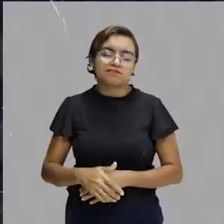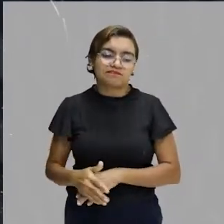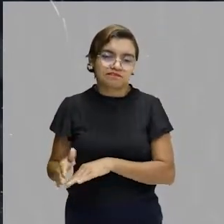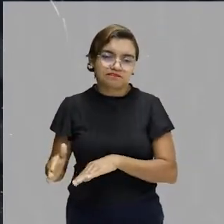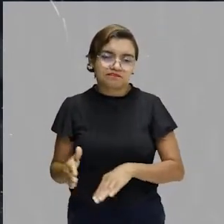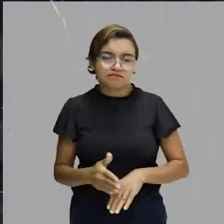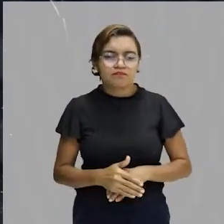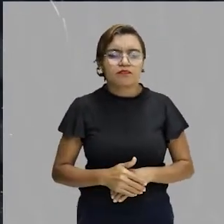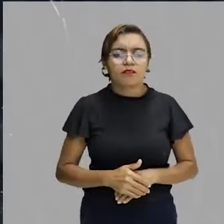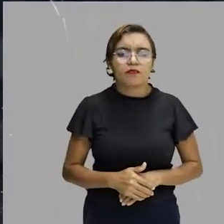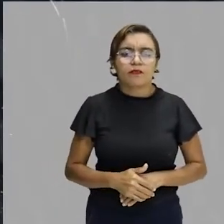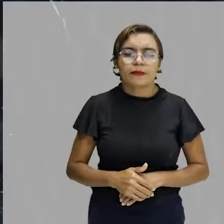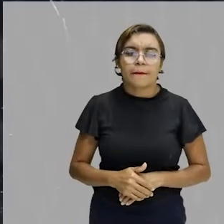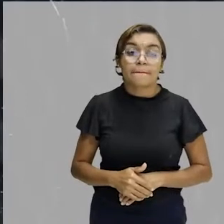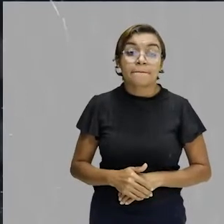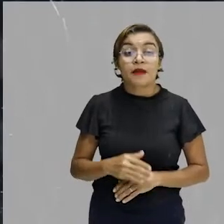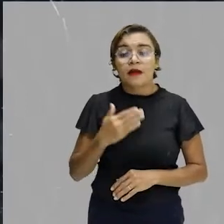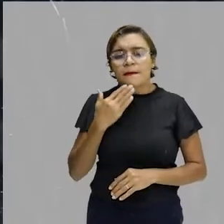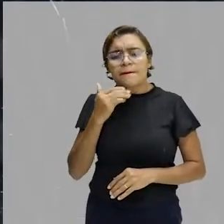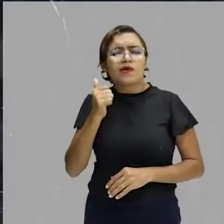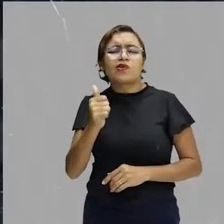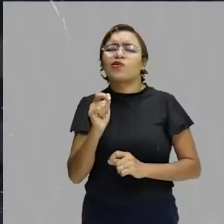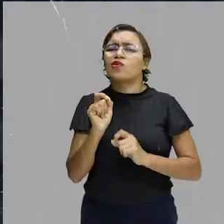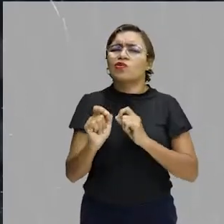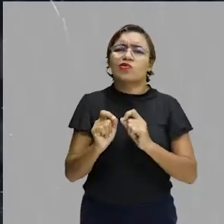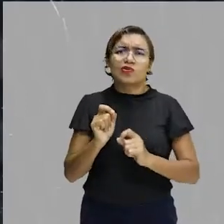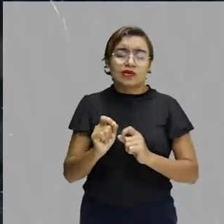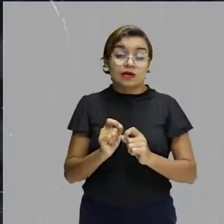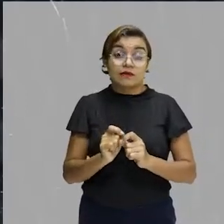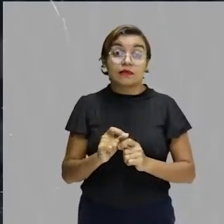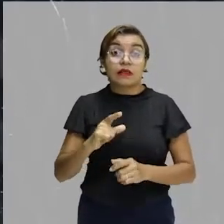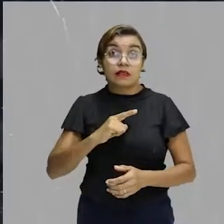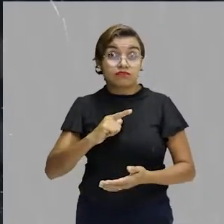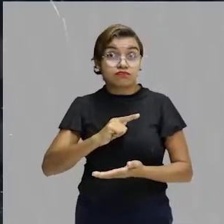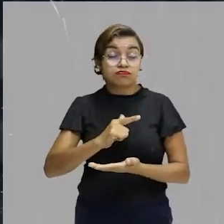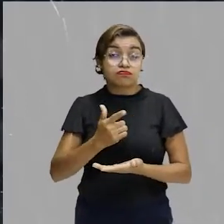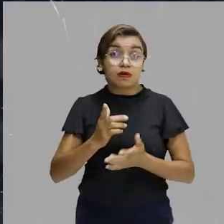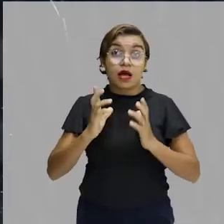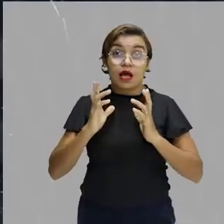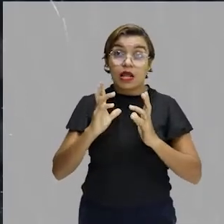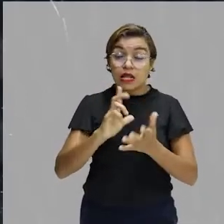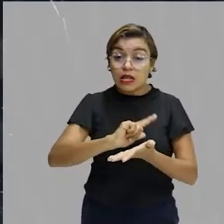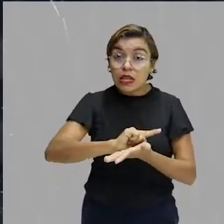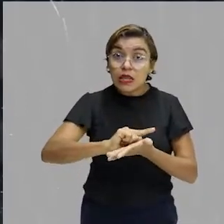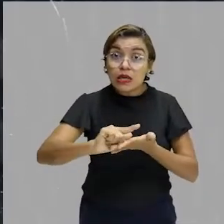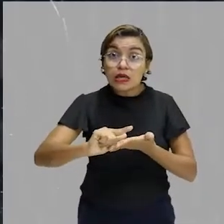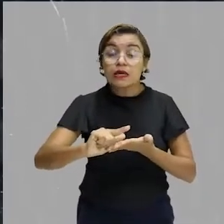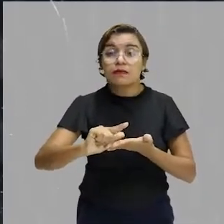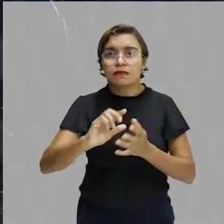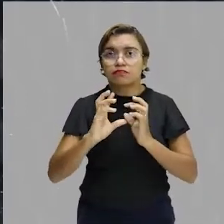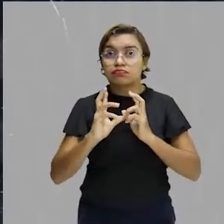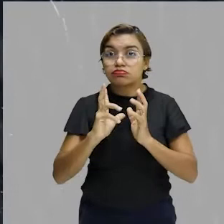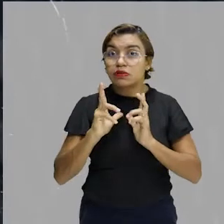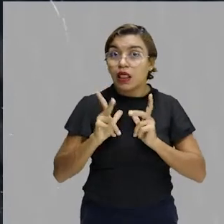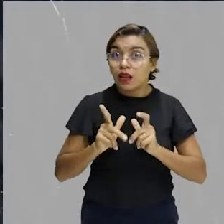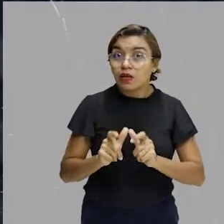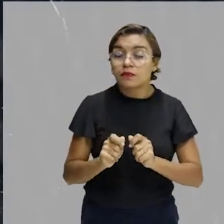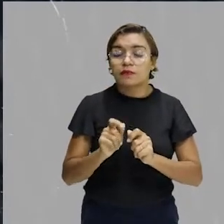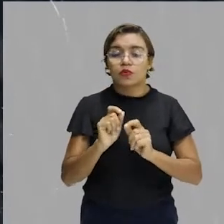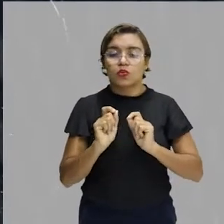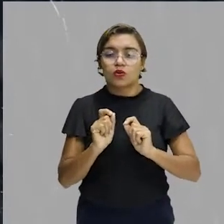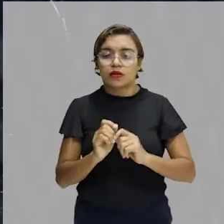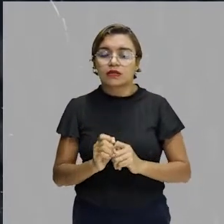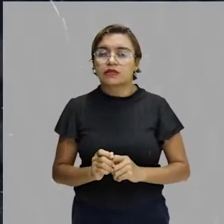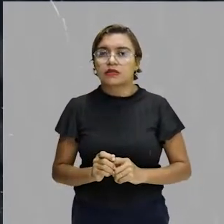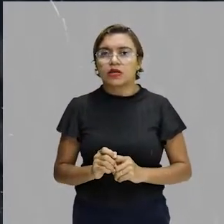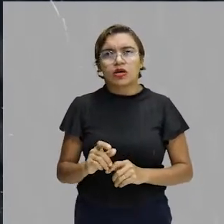Principais vantagens, Marcos, tá? Gente, são fontes mais limpas, porque não vão emitir o dióxido de carbono, né, na sua produção, ou